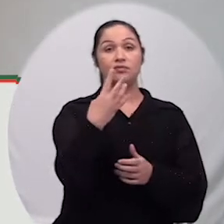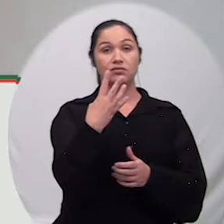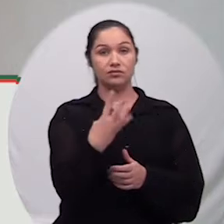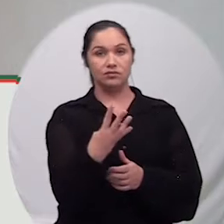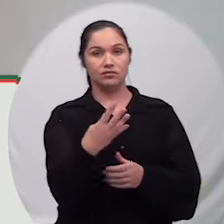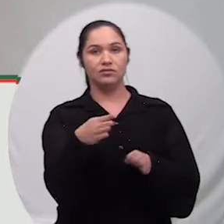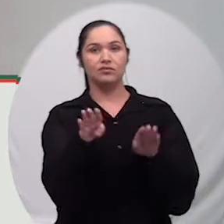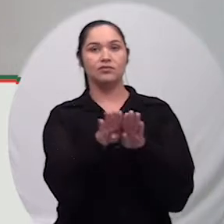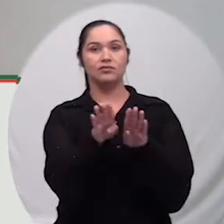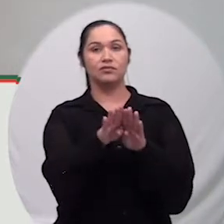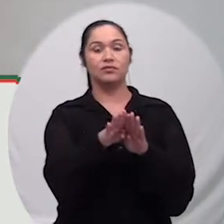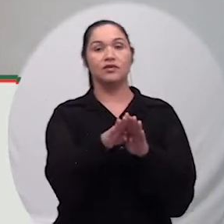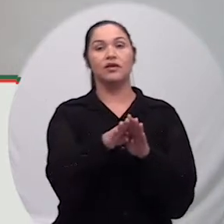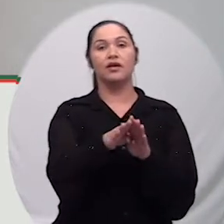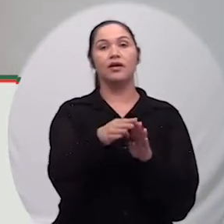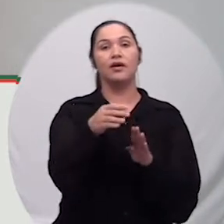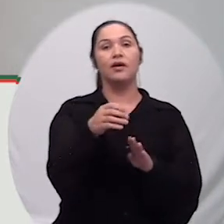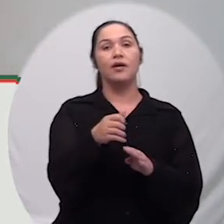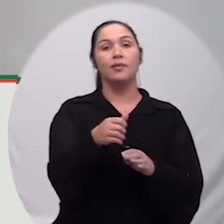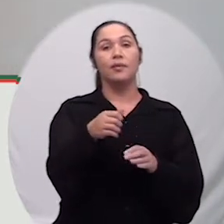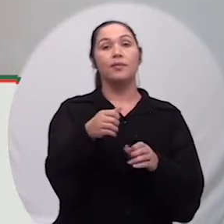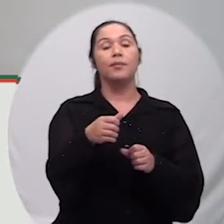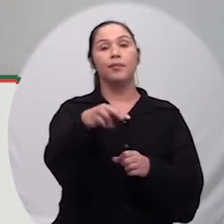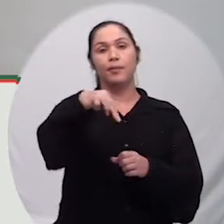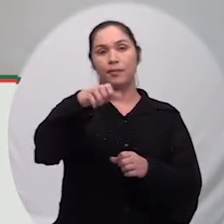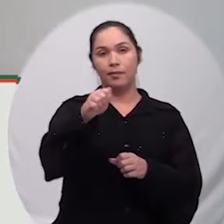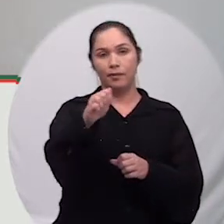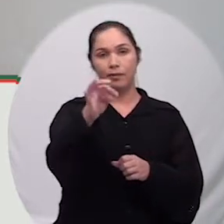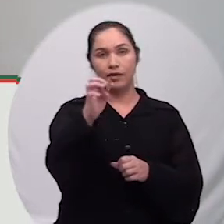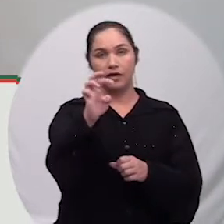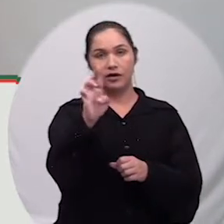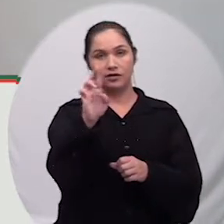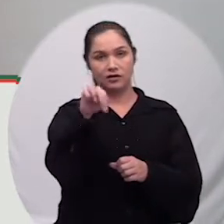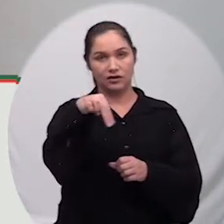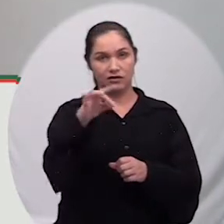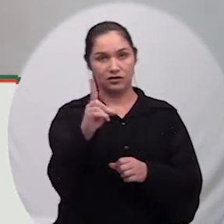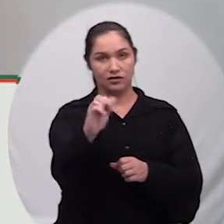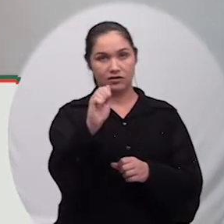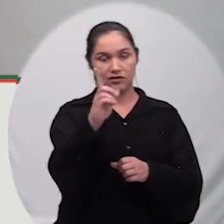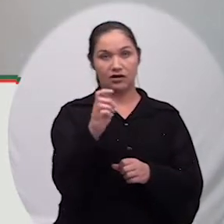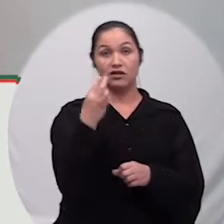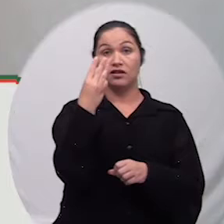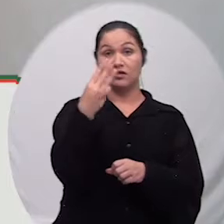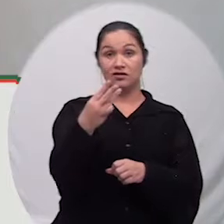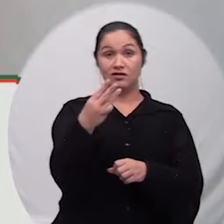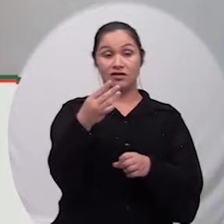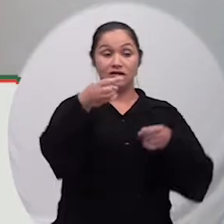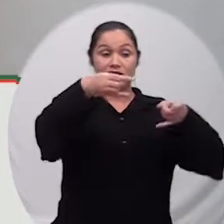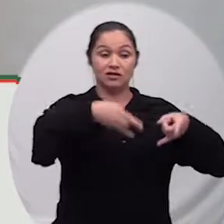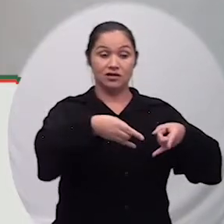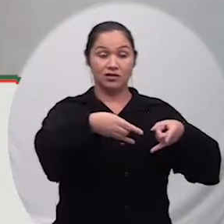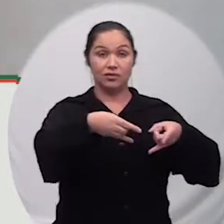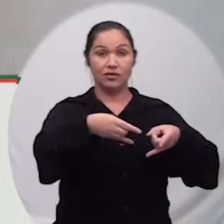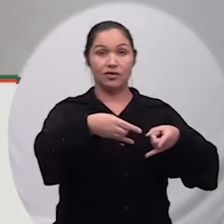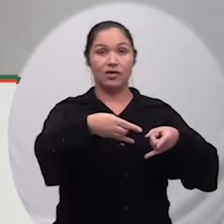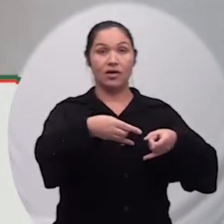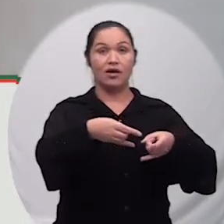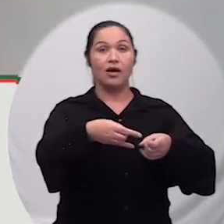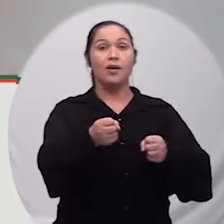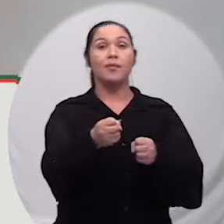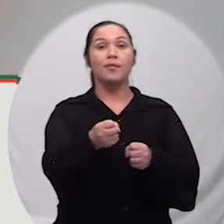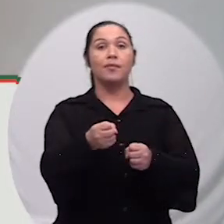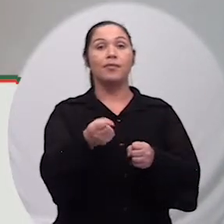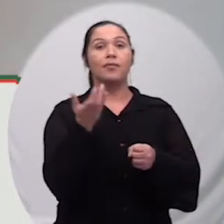isolamento. 4 leitos de observação pós-anestésica, 3 leitos na UTI pediátrica, 10 leitos de